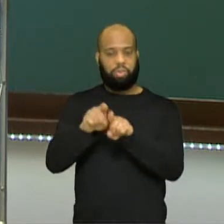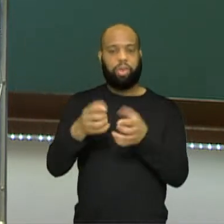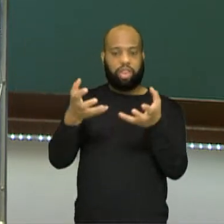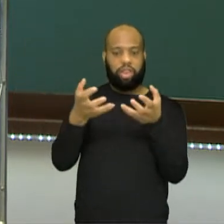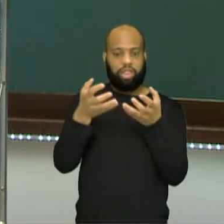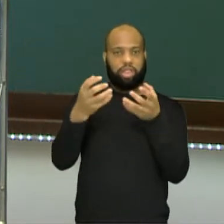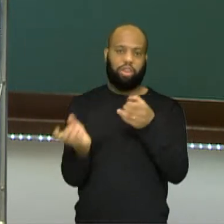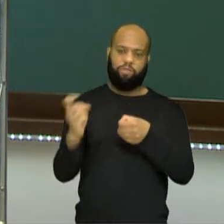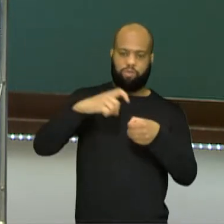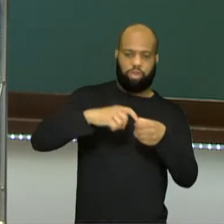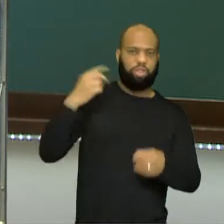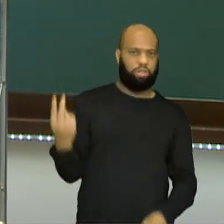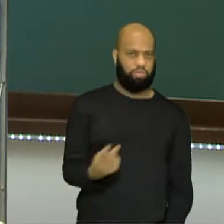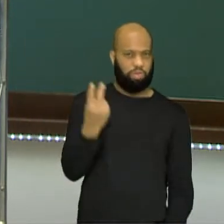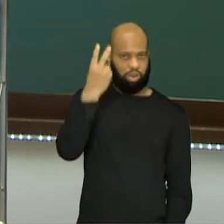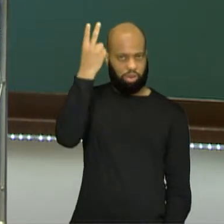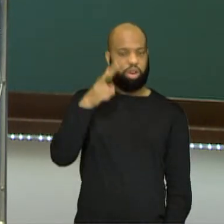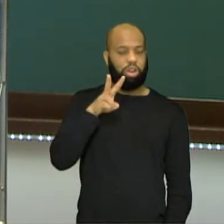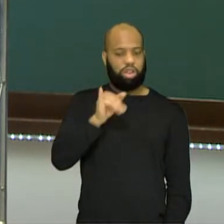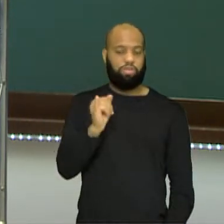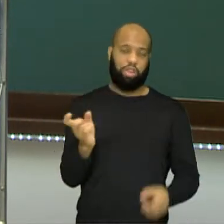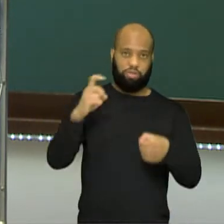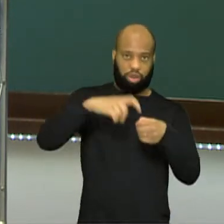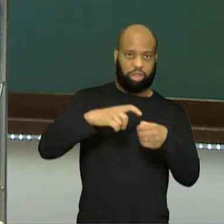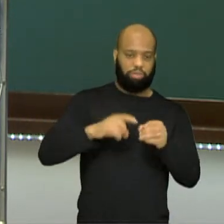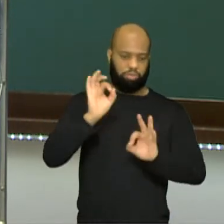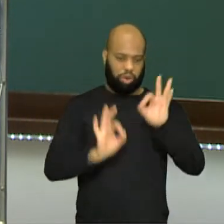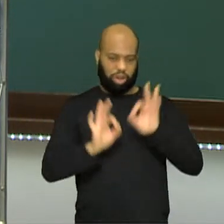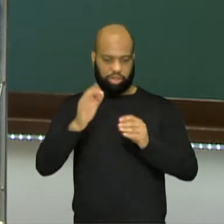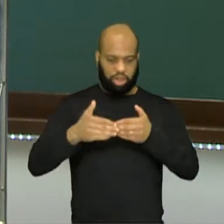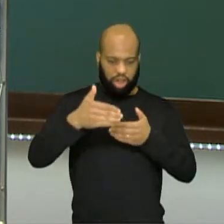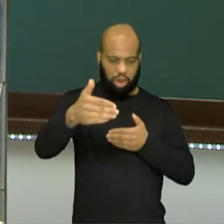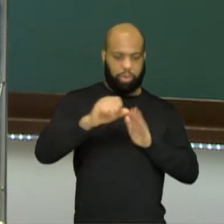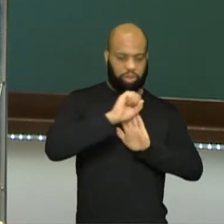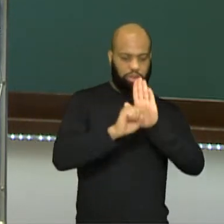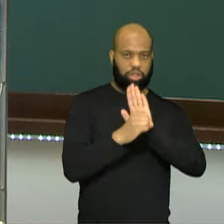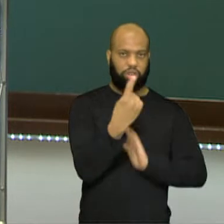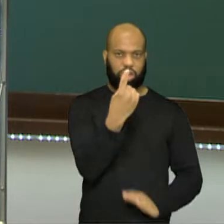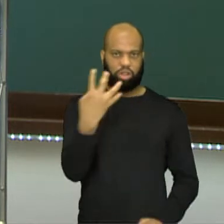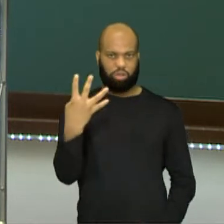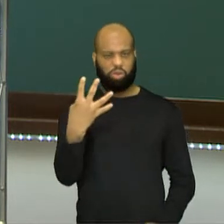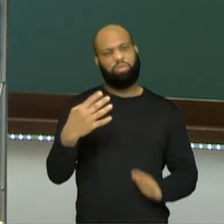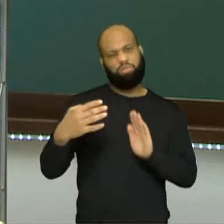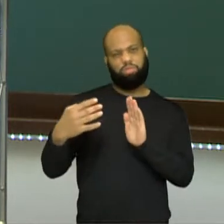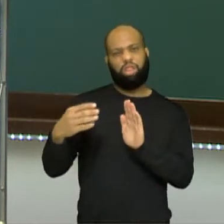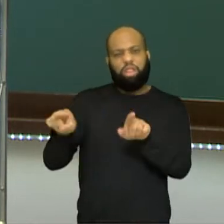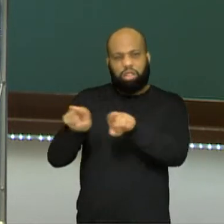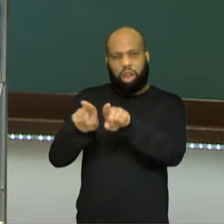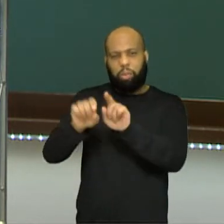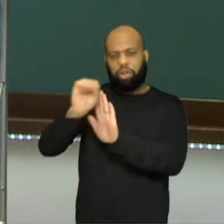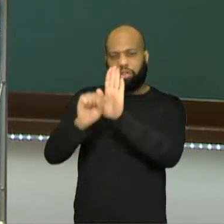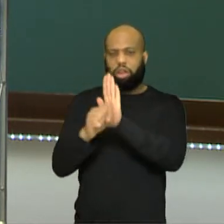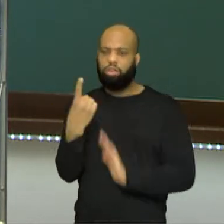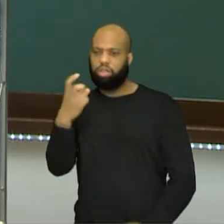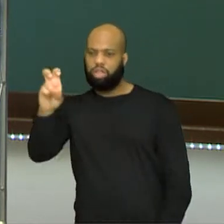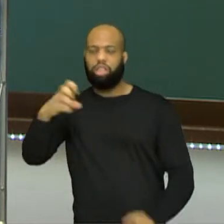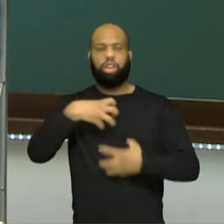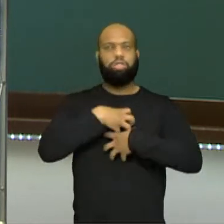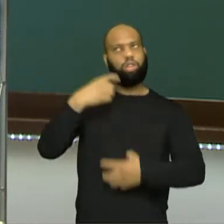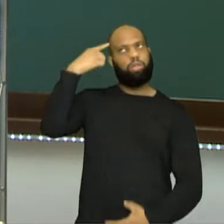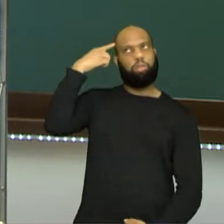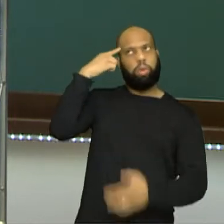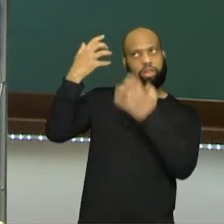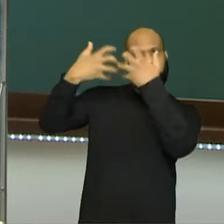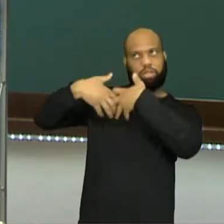esses valores e reeditar, a partir ali do século XIV, do século XV, esse formato de